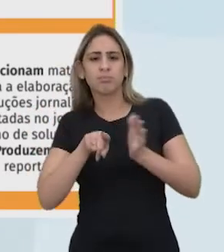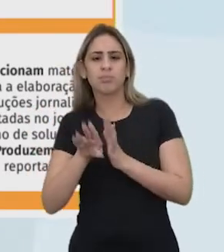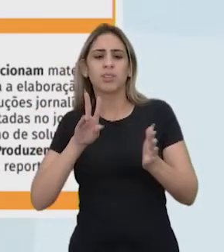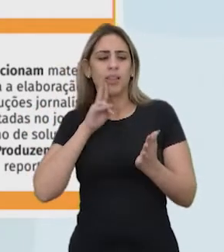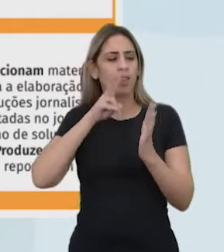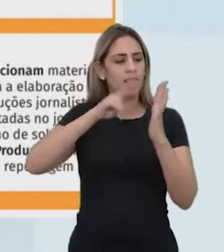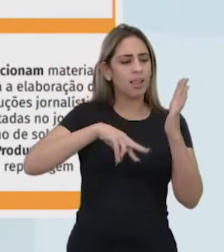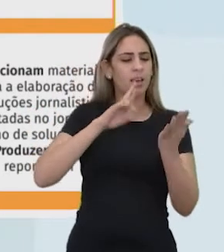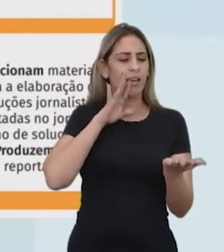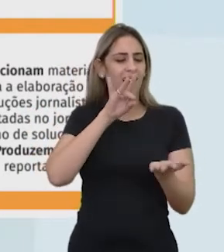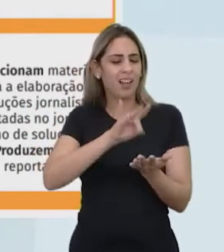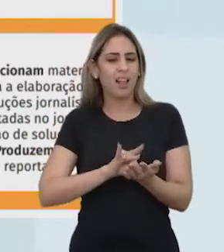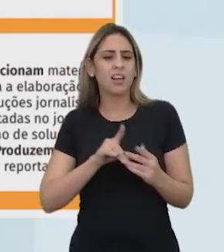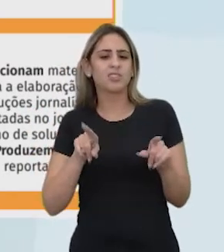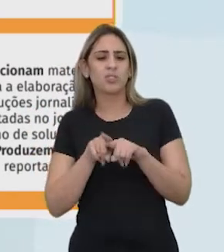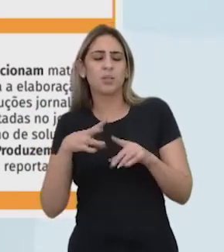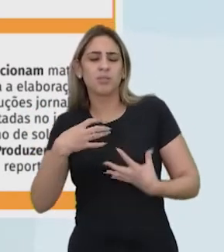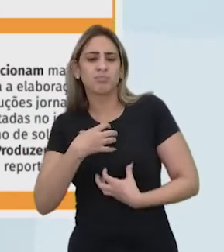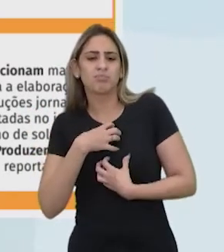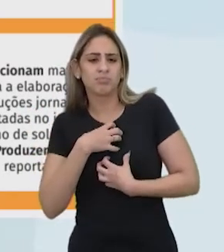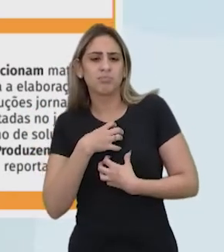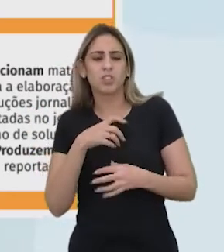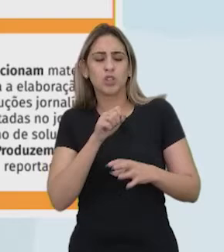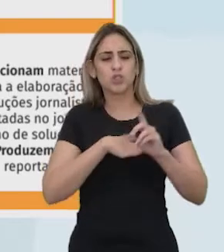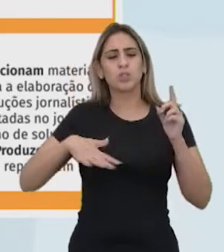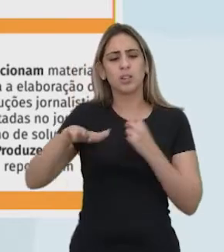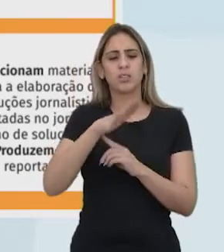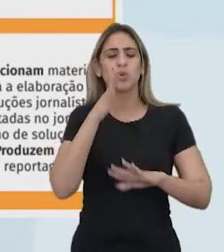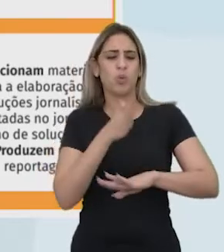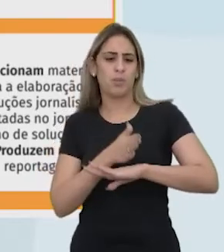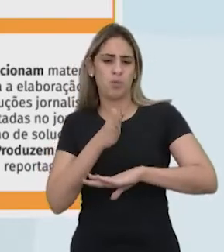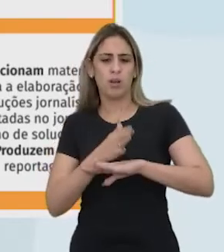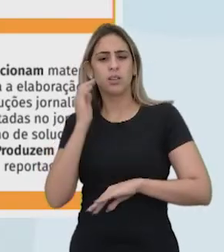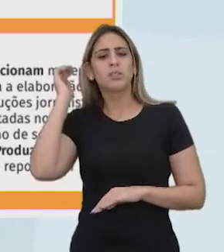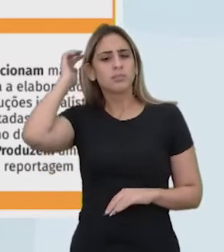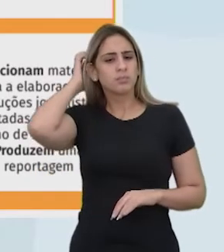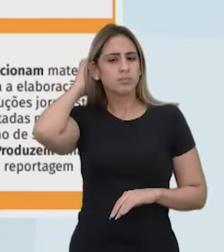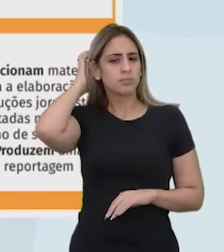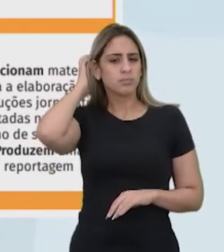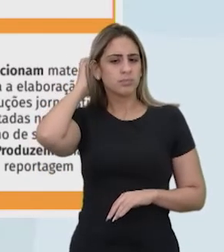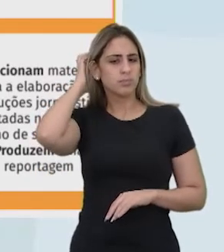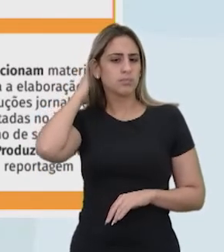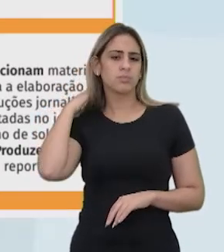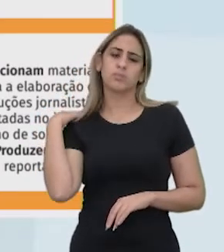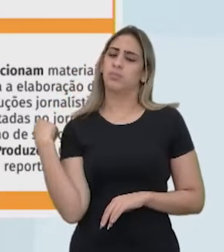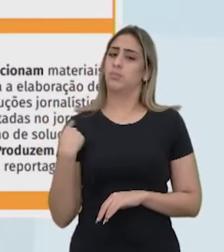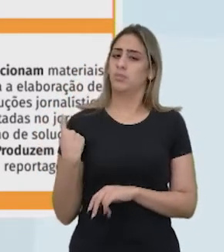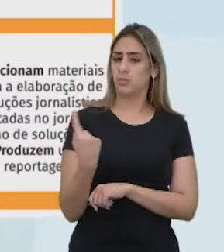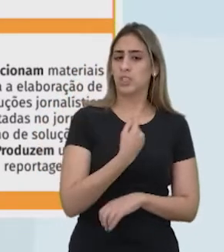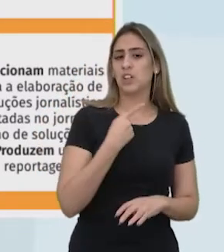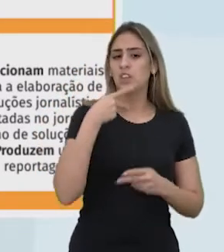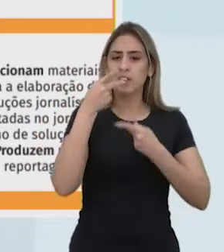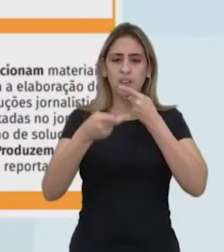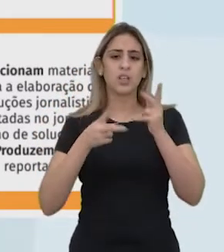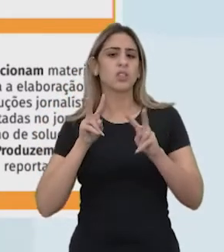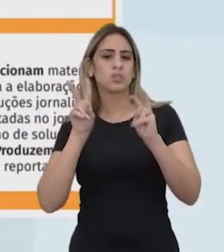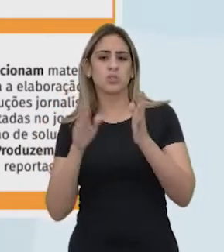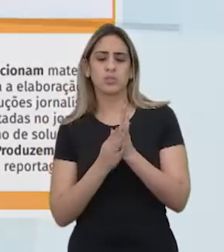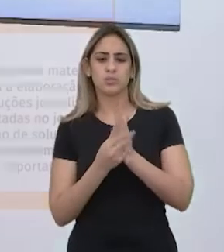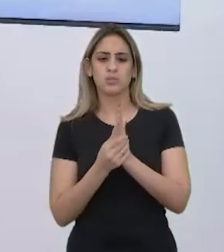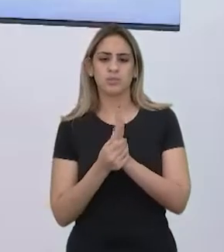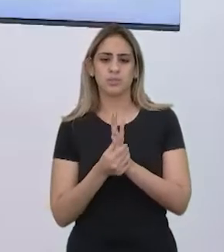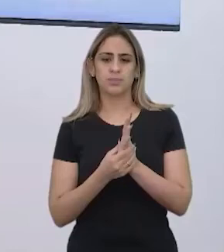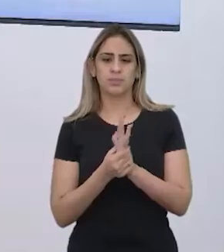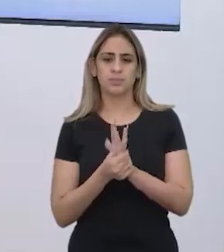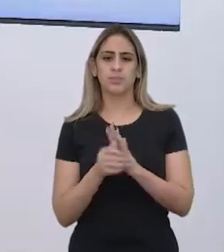a realidade e a constituição dos sujeitos nas sociedades contemporâneas. Então, a gente falou sobre Ulrich